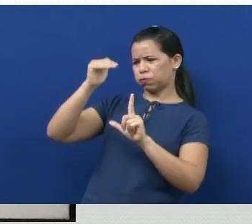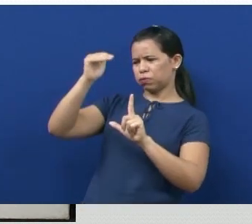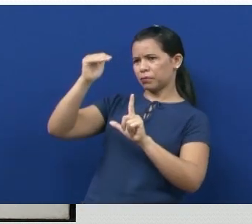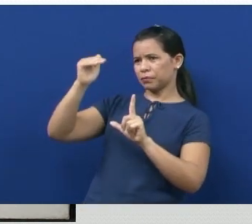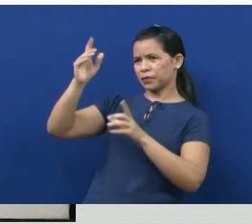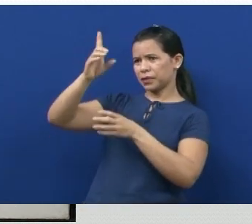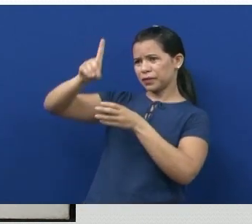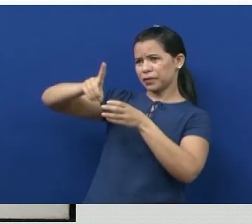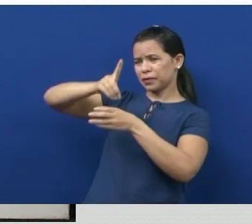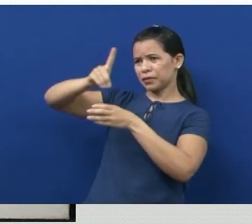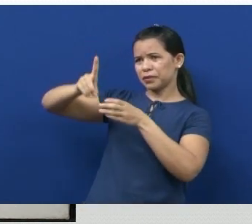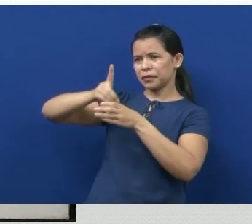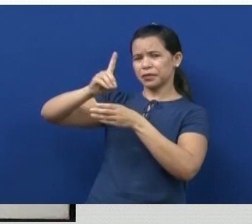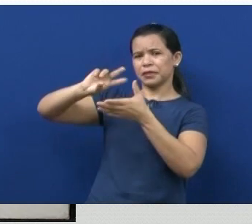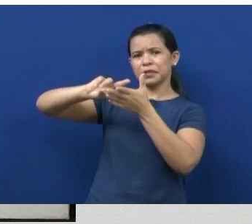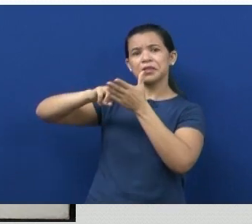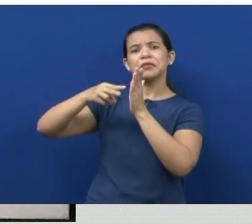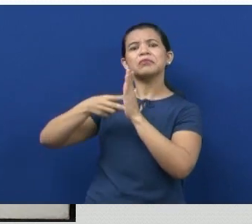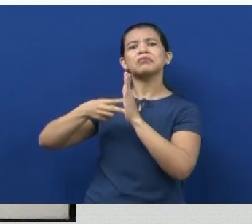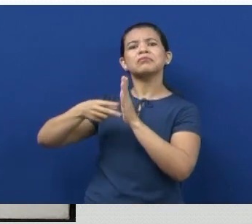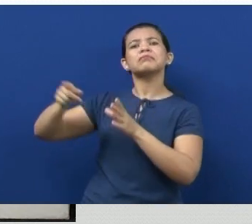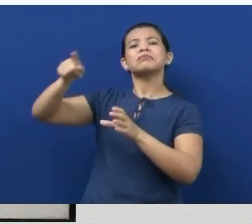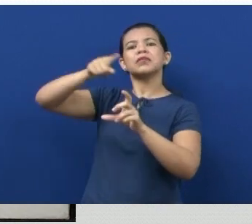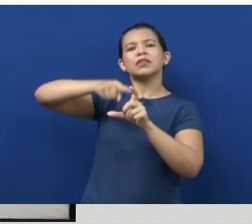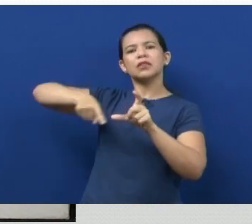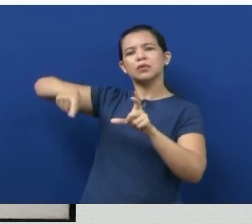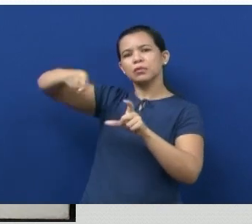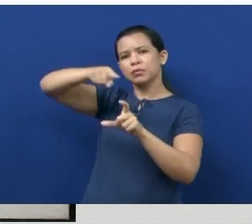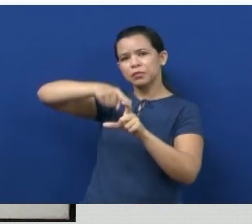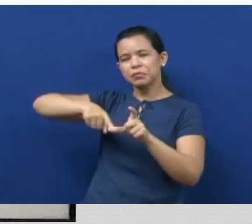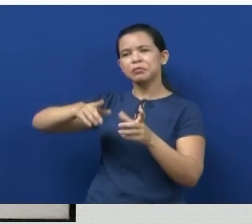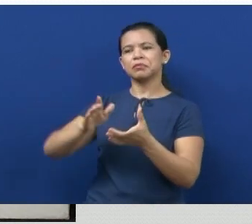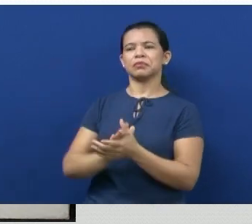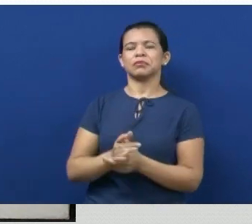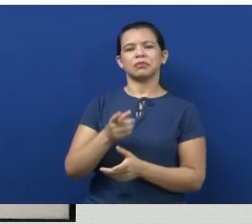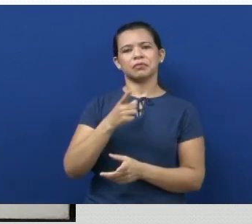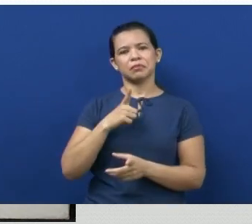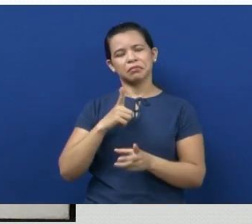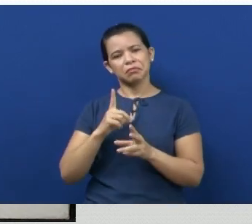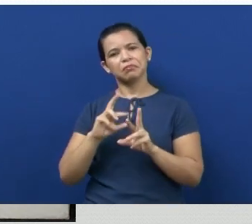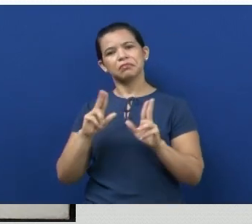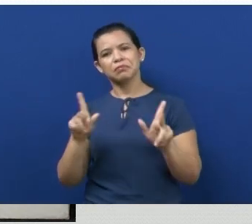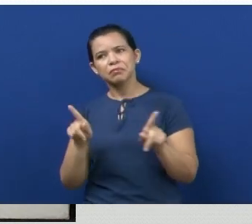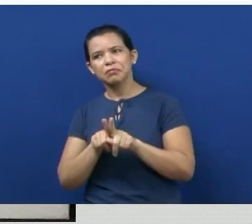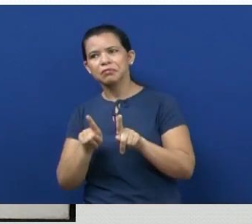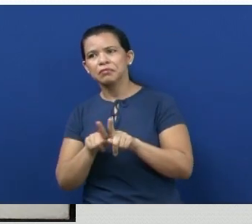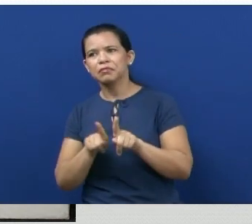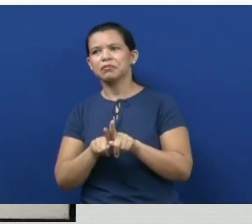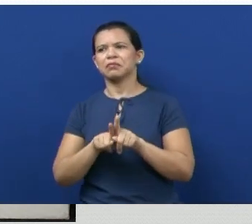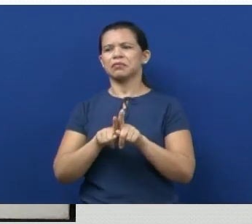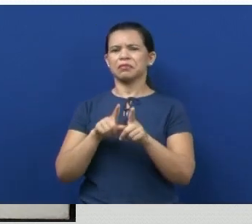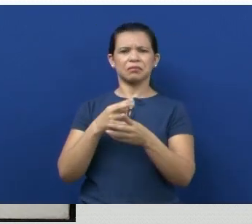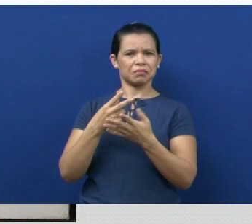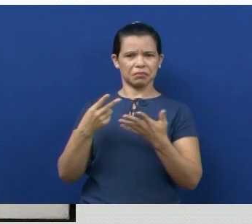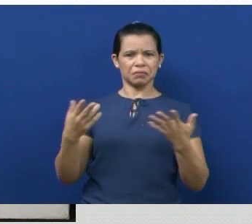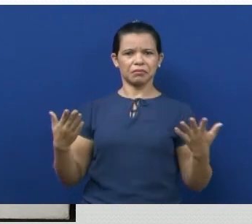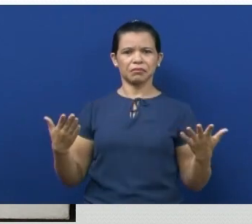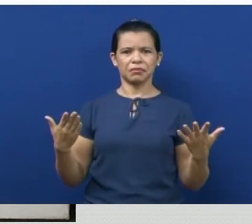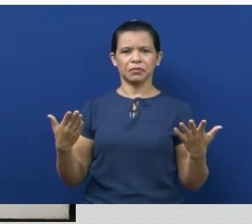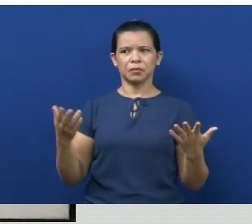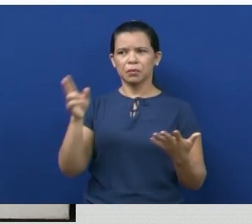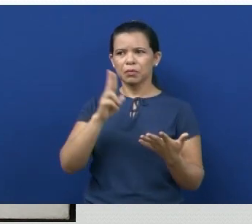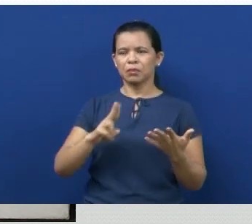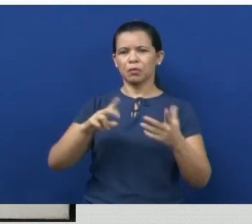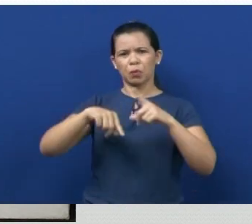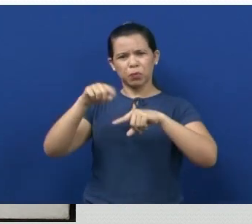está representando um círculo, Vemos também que tem outros elementos, nós temos plástico, temos uma infinidade de outros objetos